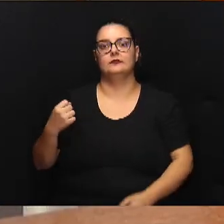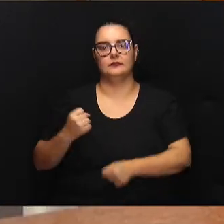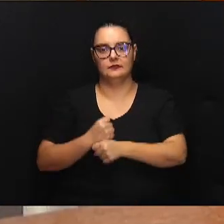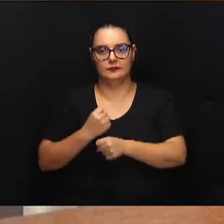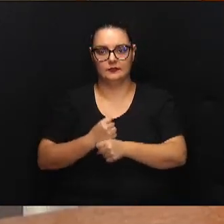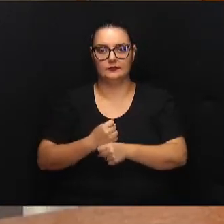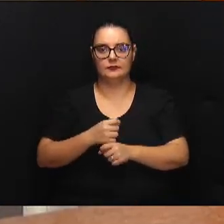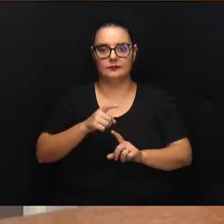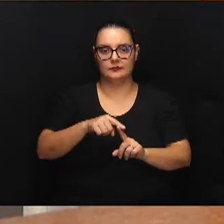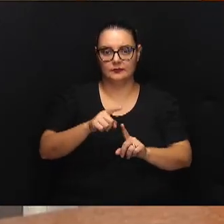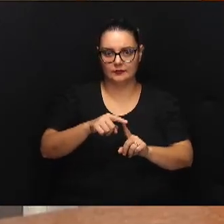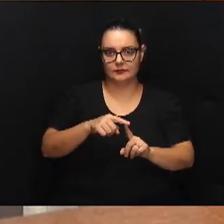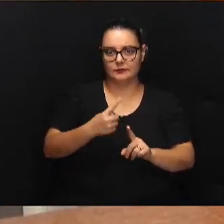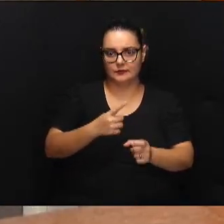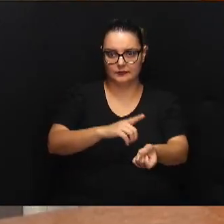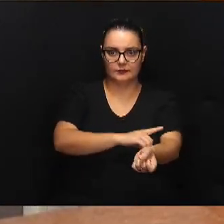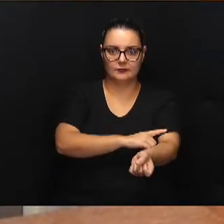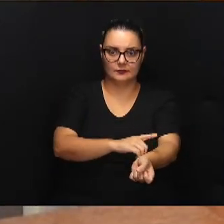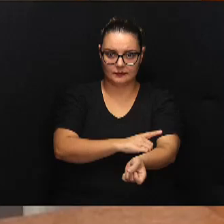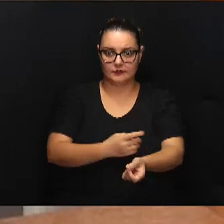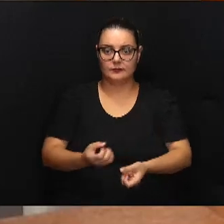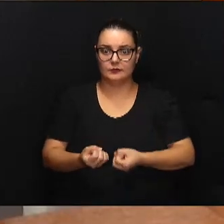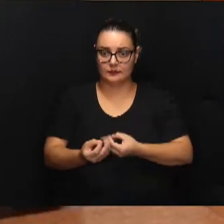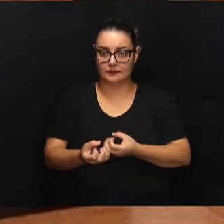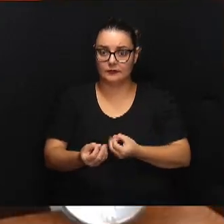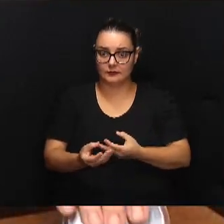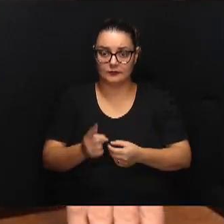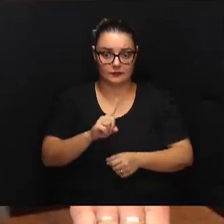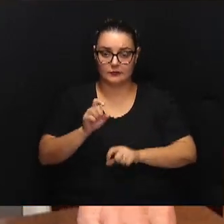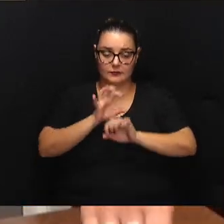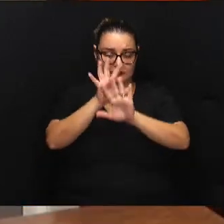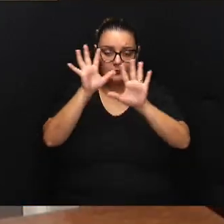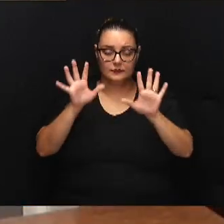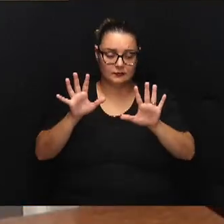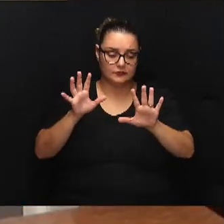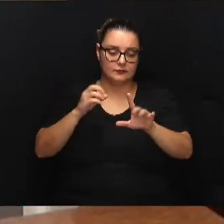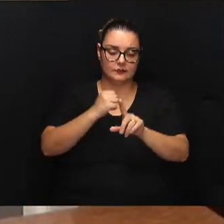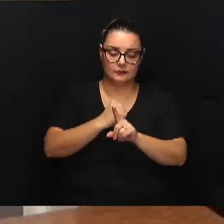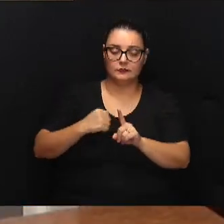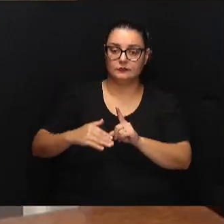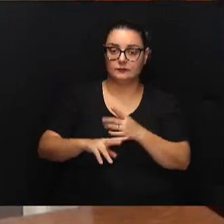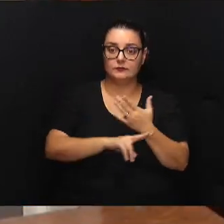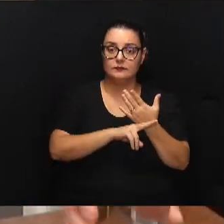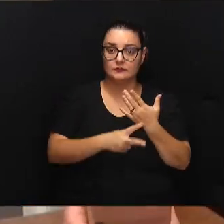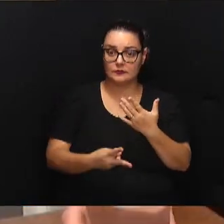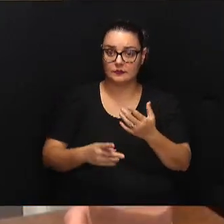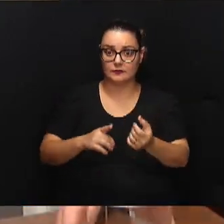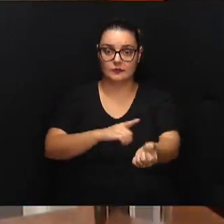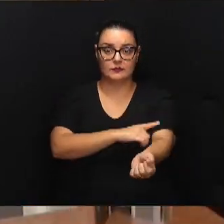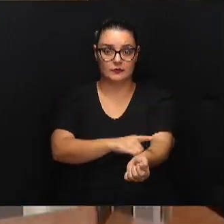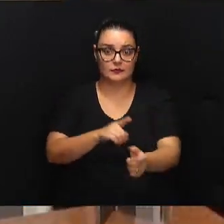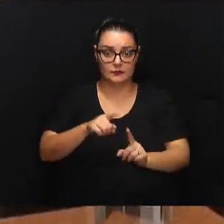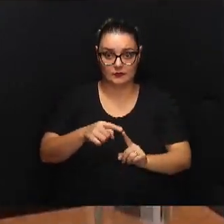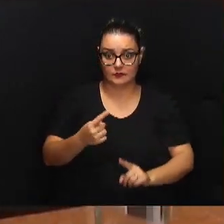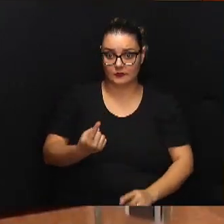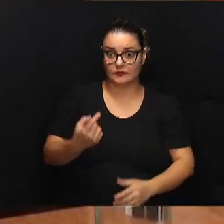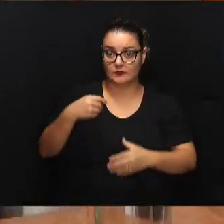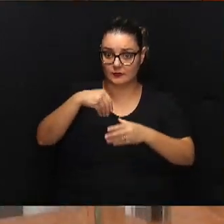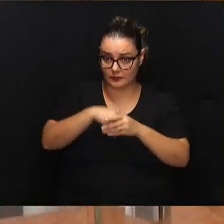Nosso objetivo é trazer informações que talvez não sejam muito claras para a sociedade do impacto do diabetes tipo 1